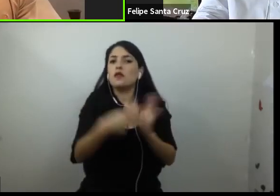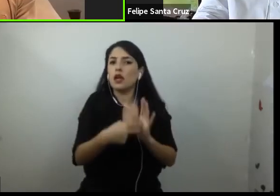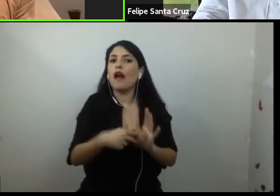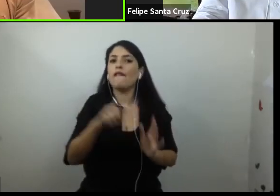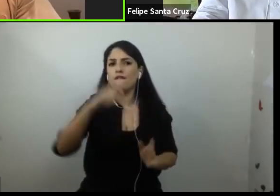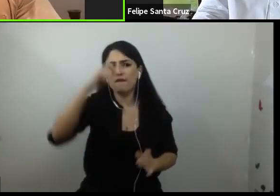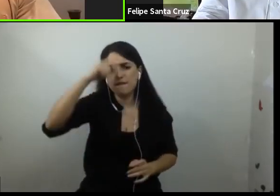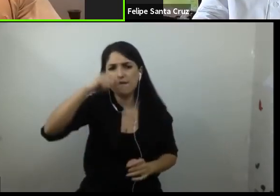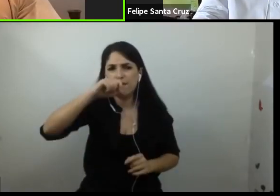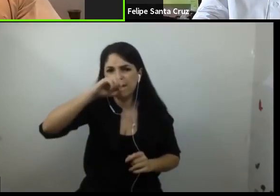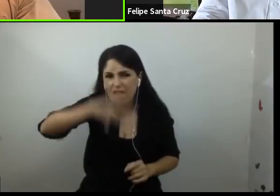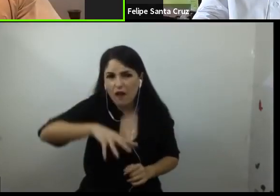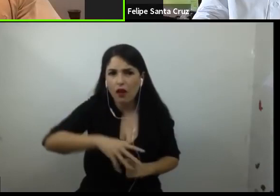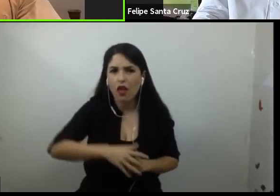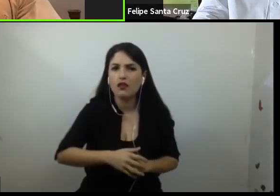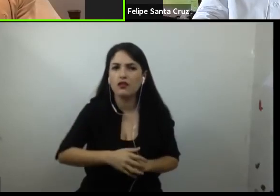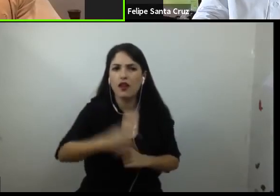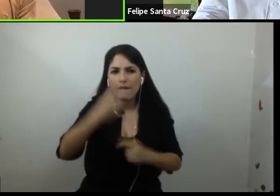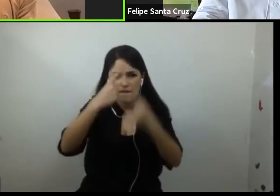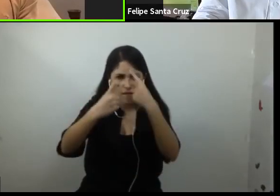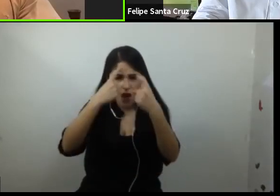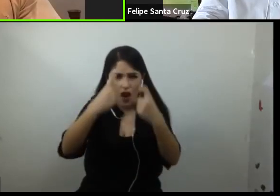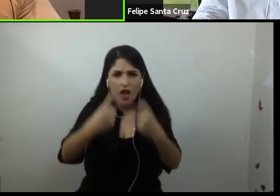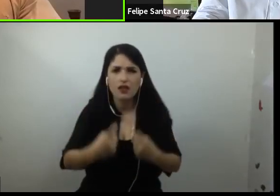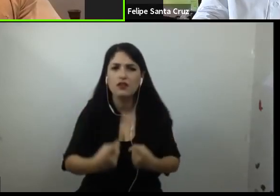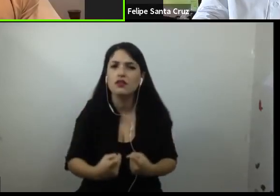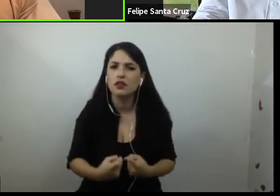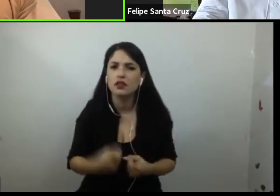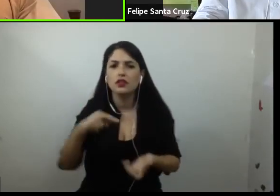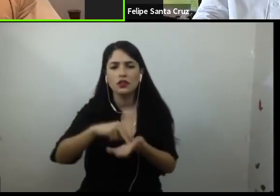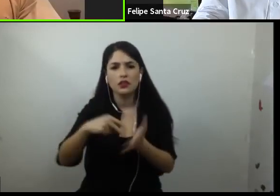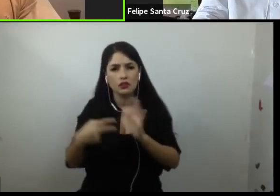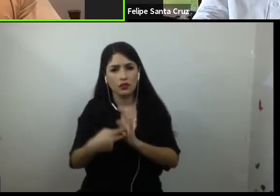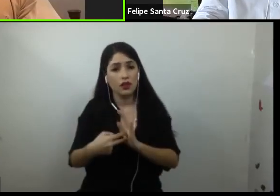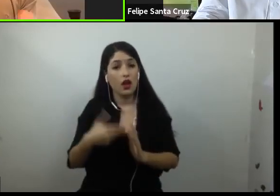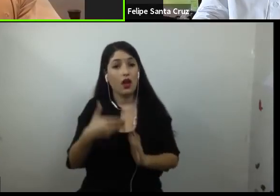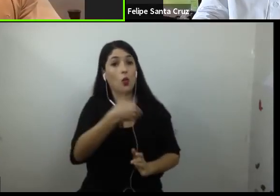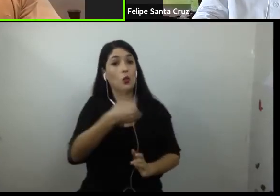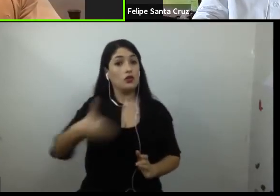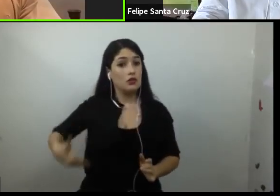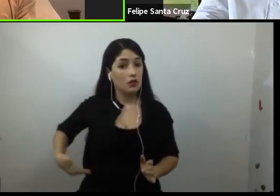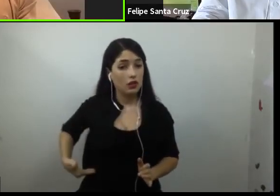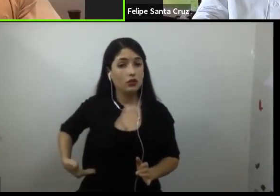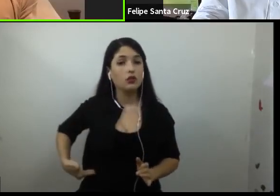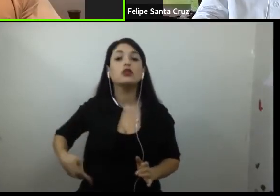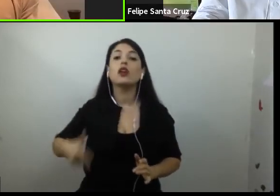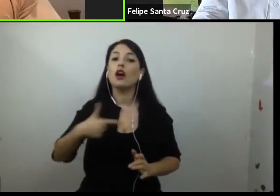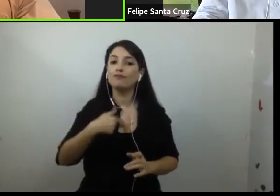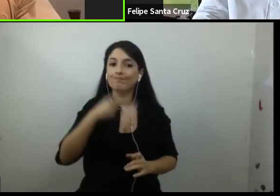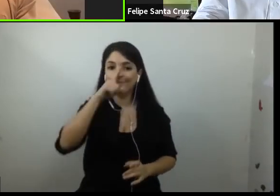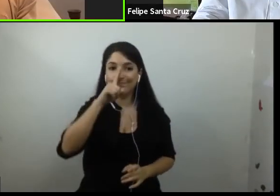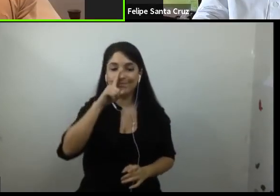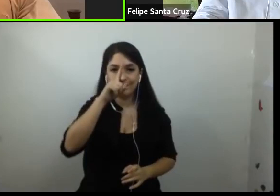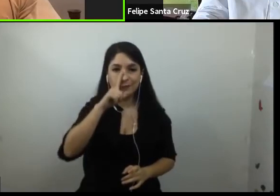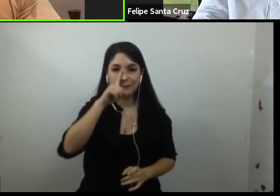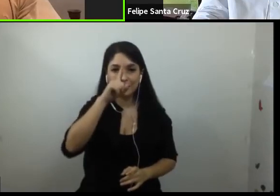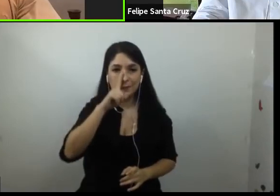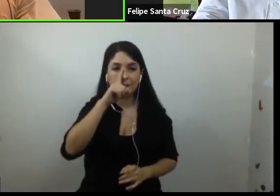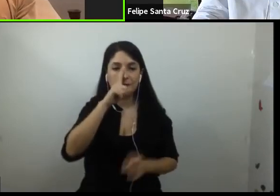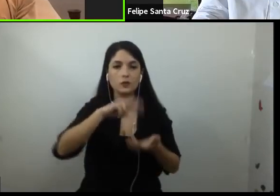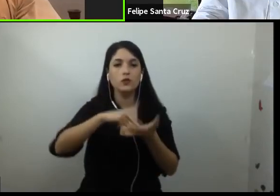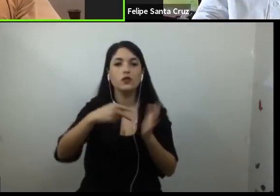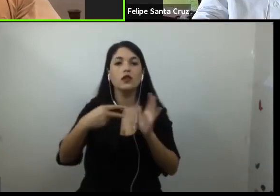Estado que está em jogo. E com a condescendência de generais bolsonaristas